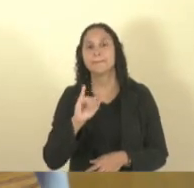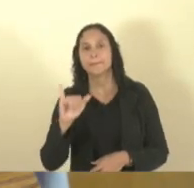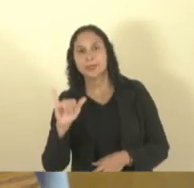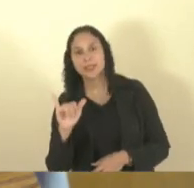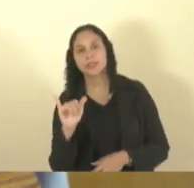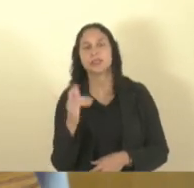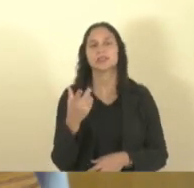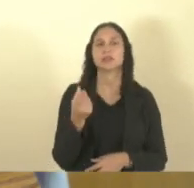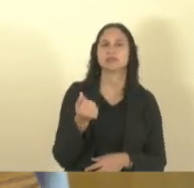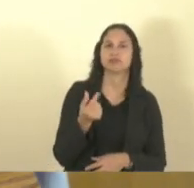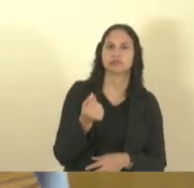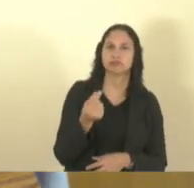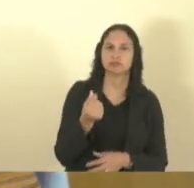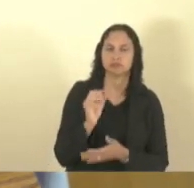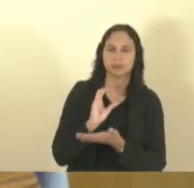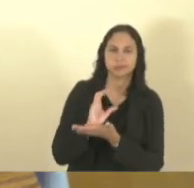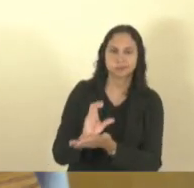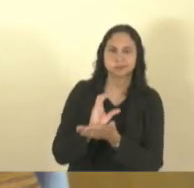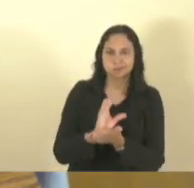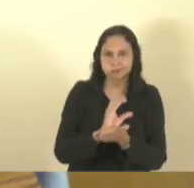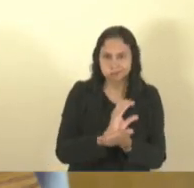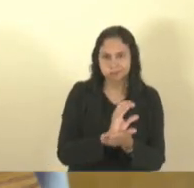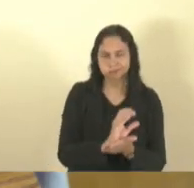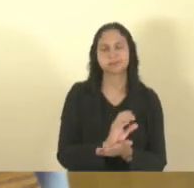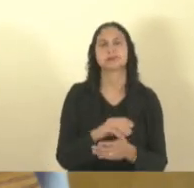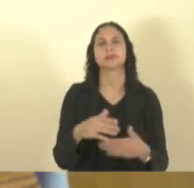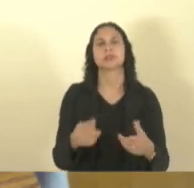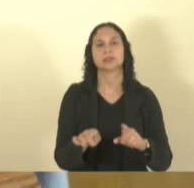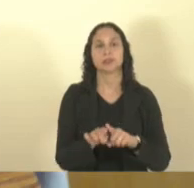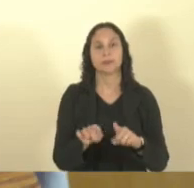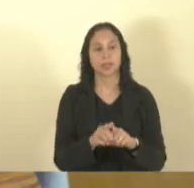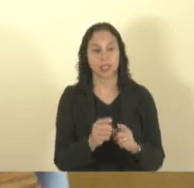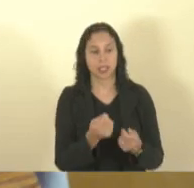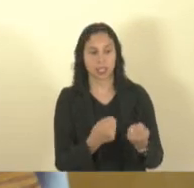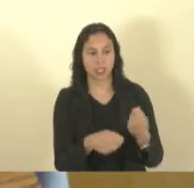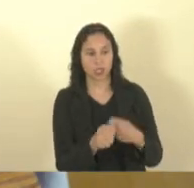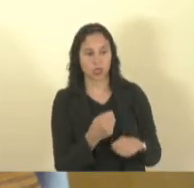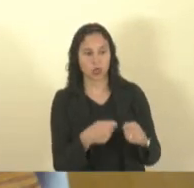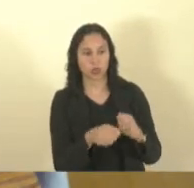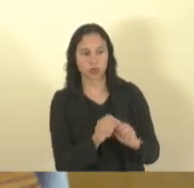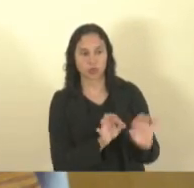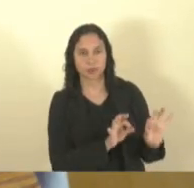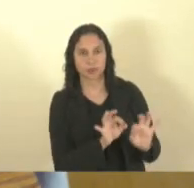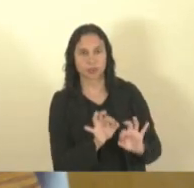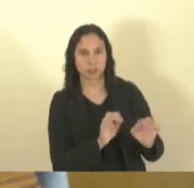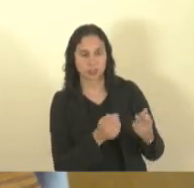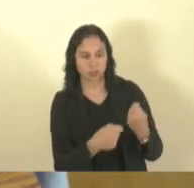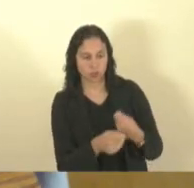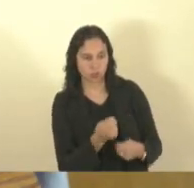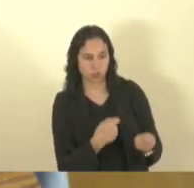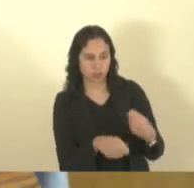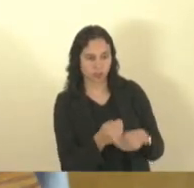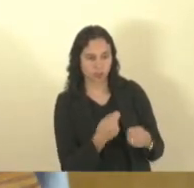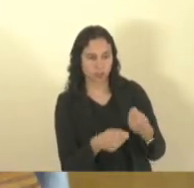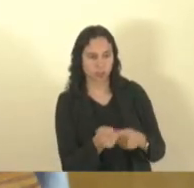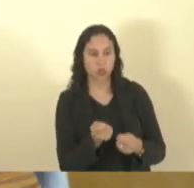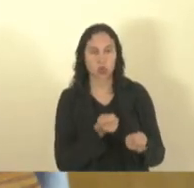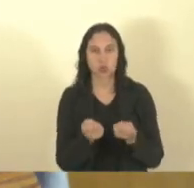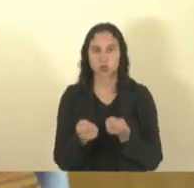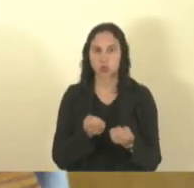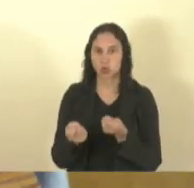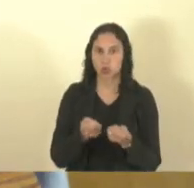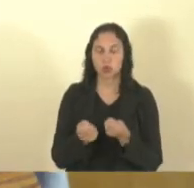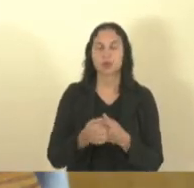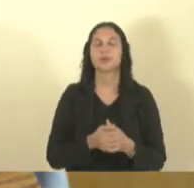mais eficiente e eficaz, economia para os cofres públicos, e aí eu cito o caso da Sedu, Vitor, de improviso